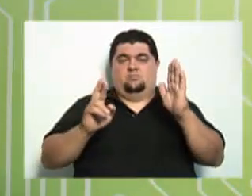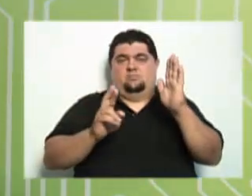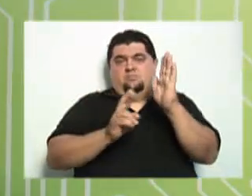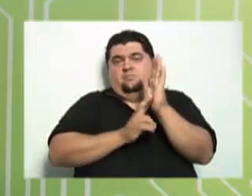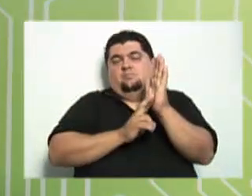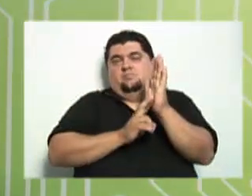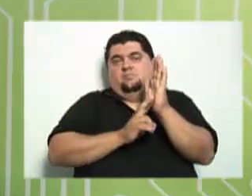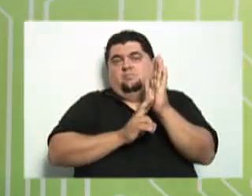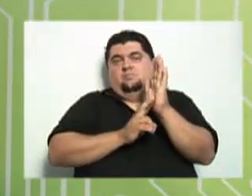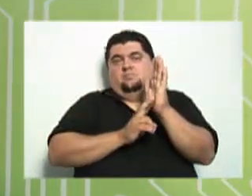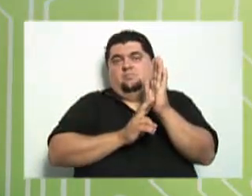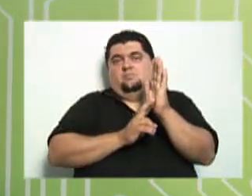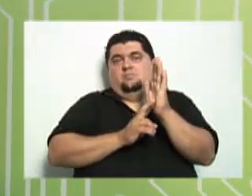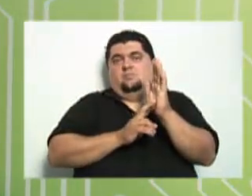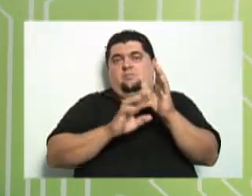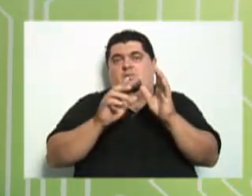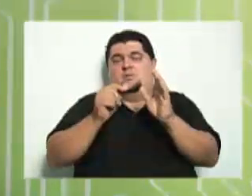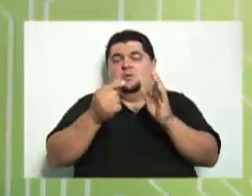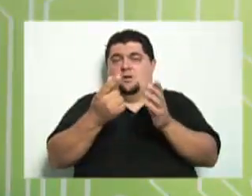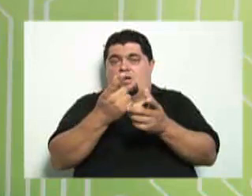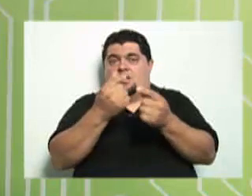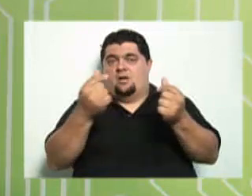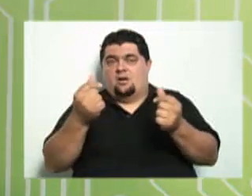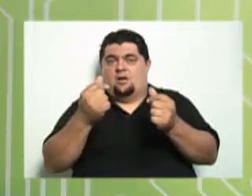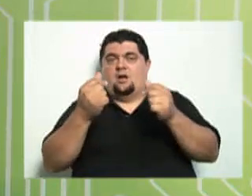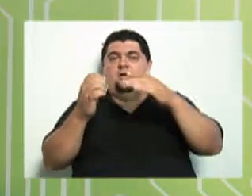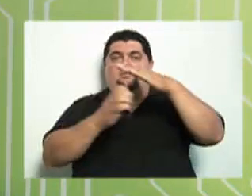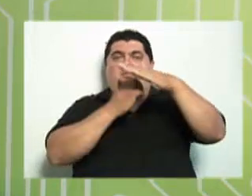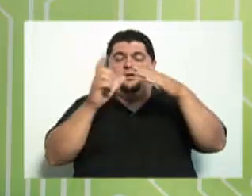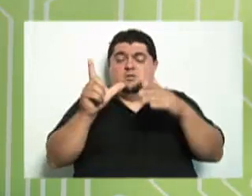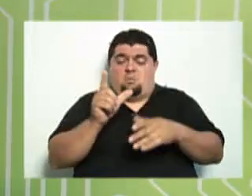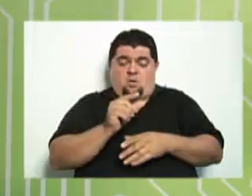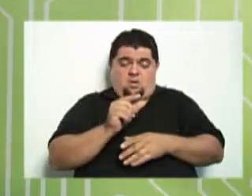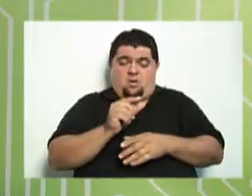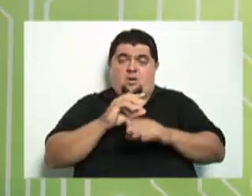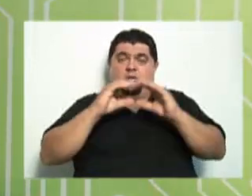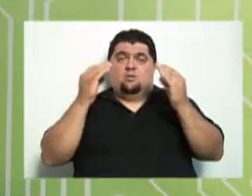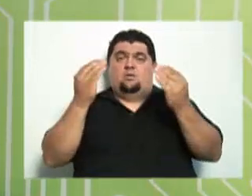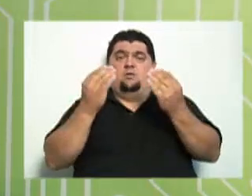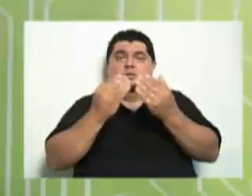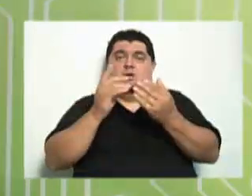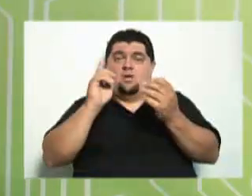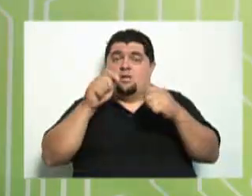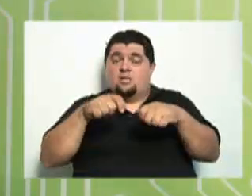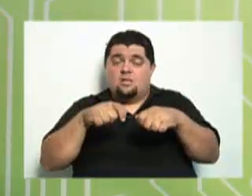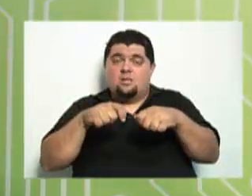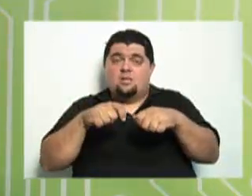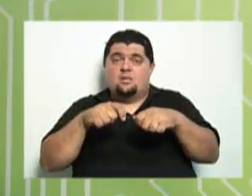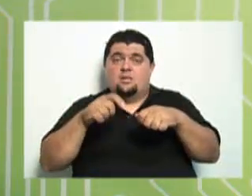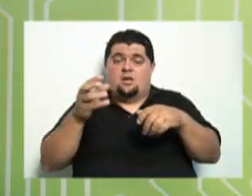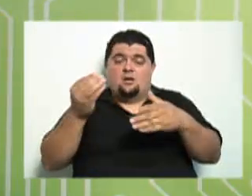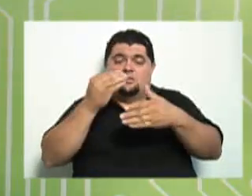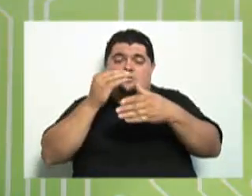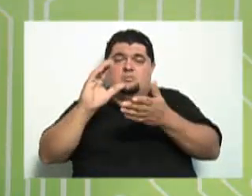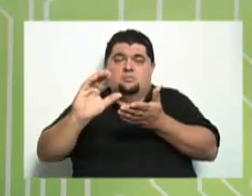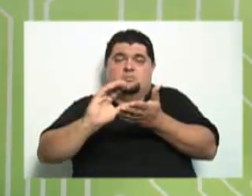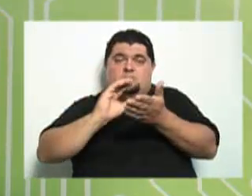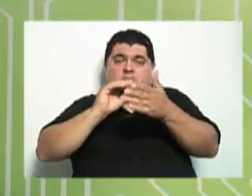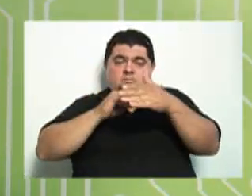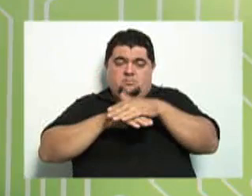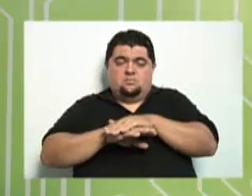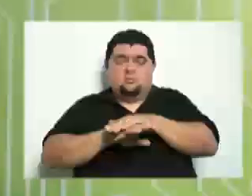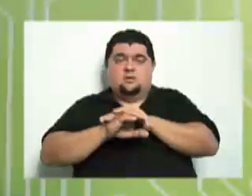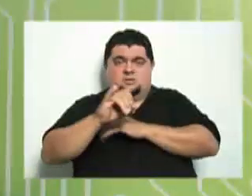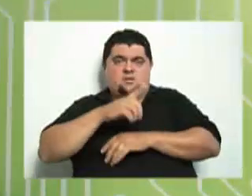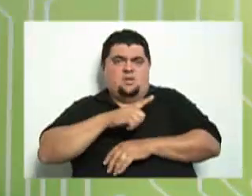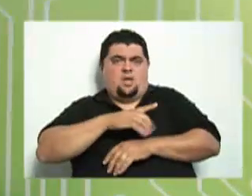do crédito para micro e pequenas empresas e para as cooperativas, isso possibilita a incorporação de capital. Se você tem